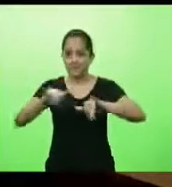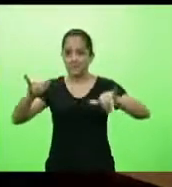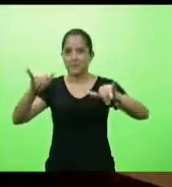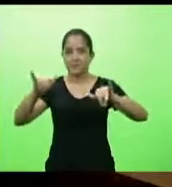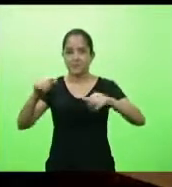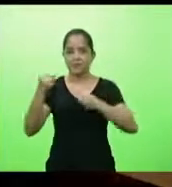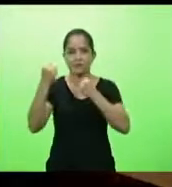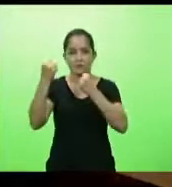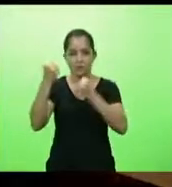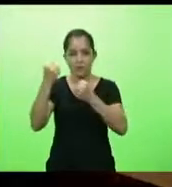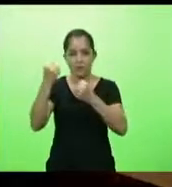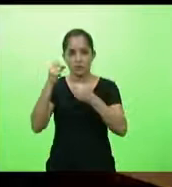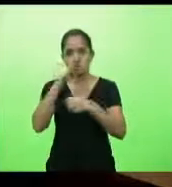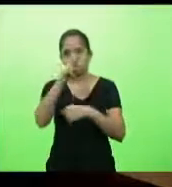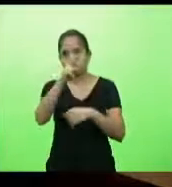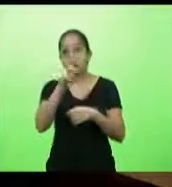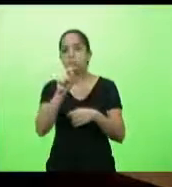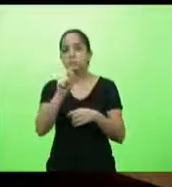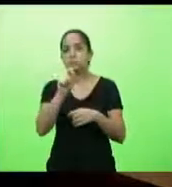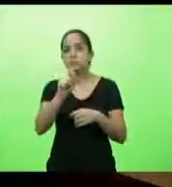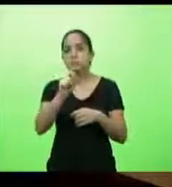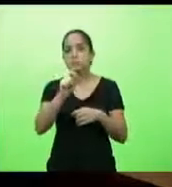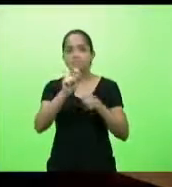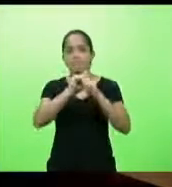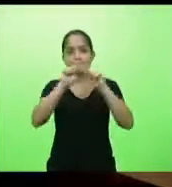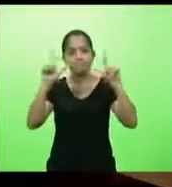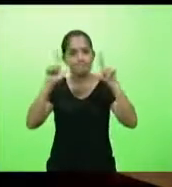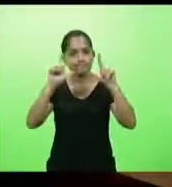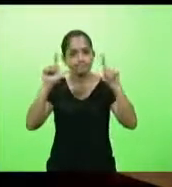forte e agressiva, no sentido de despertar aí a